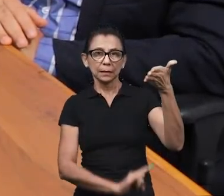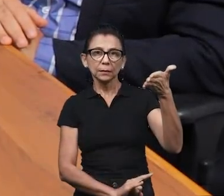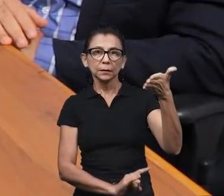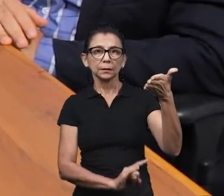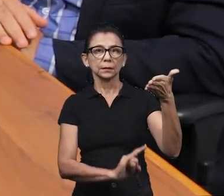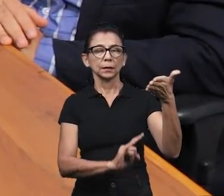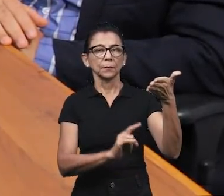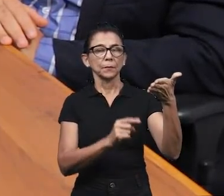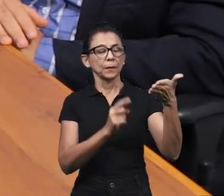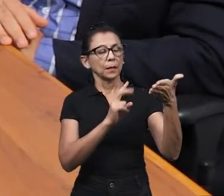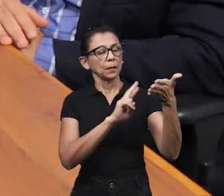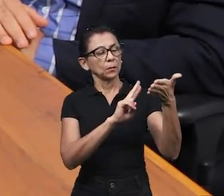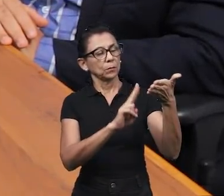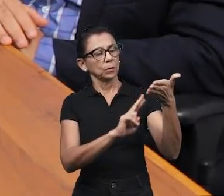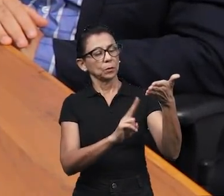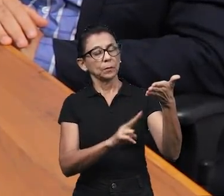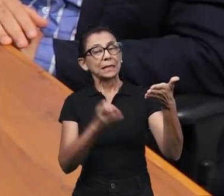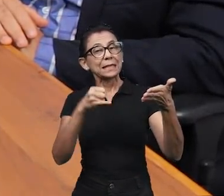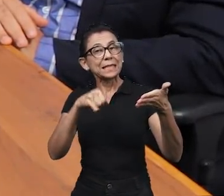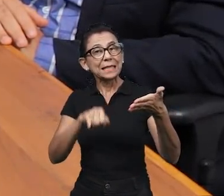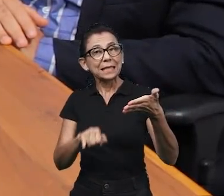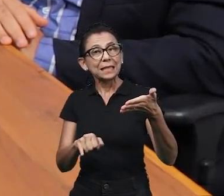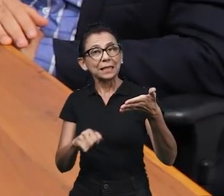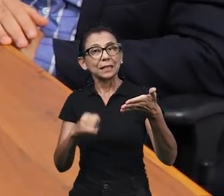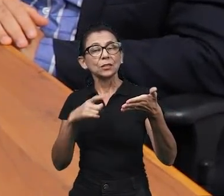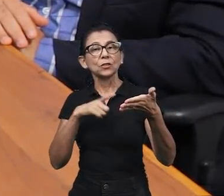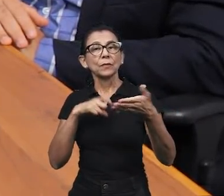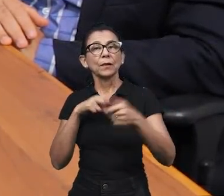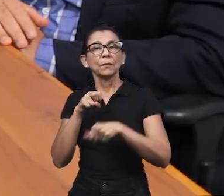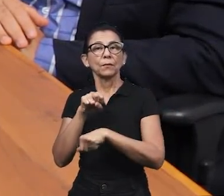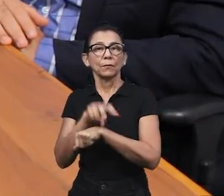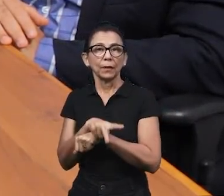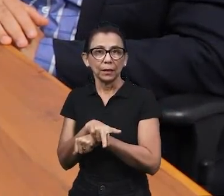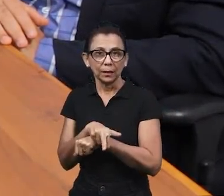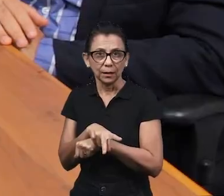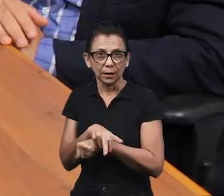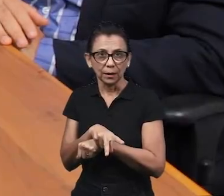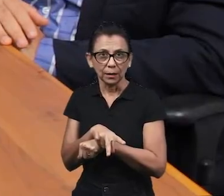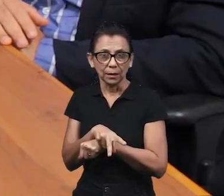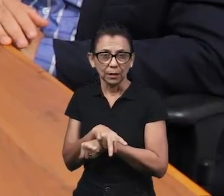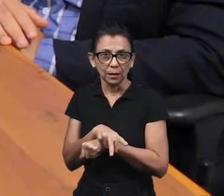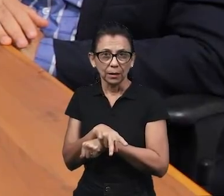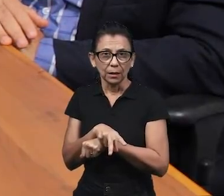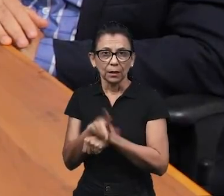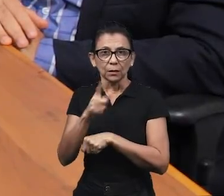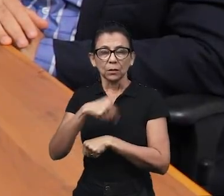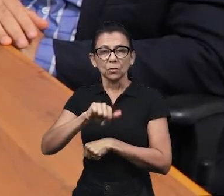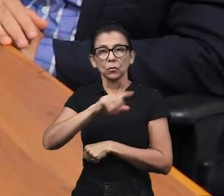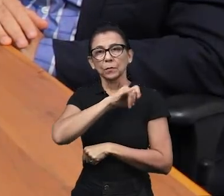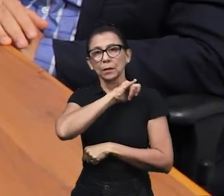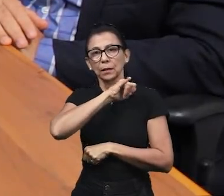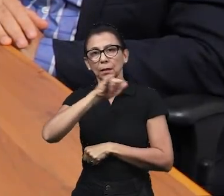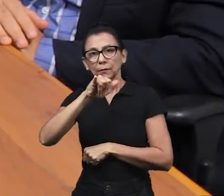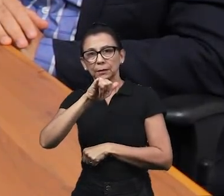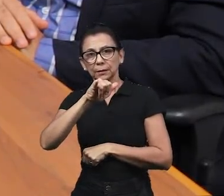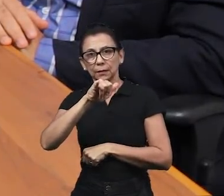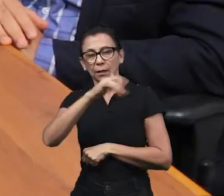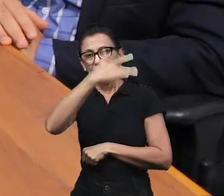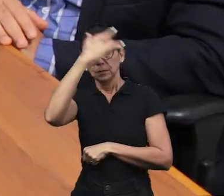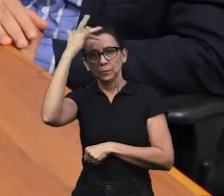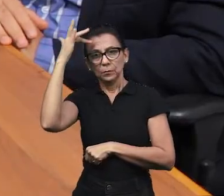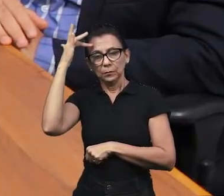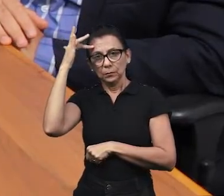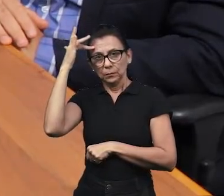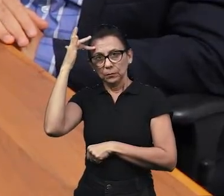porventura surgir qualquer vaga, essa pessoa ela é informada e é inserida dentro